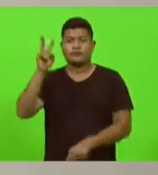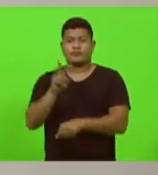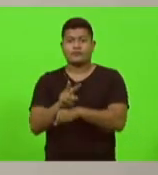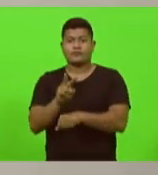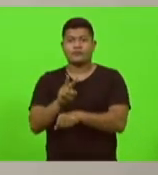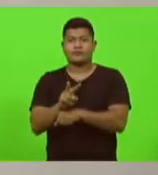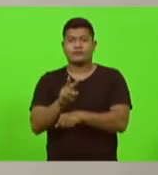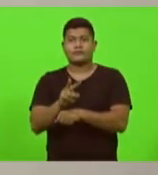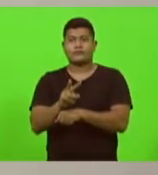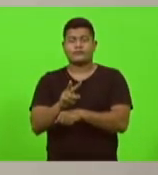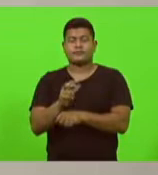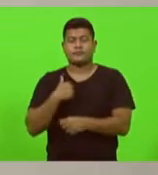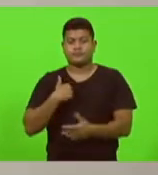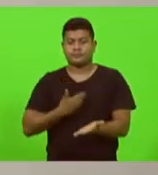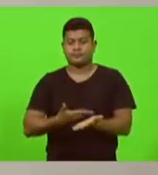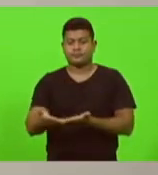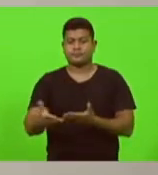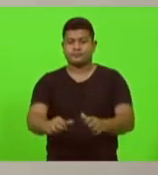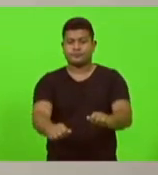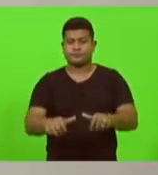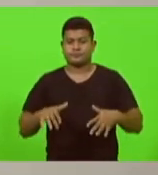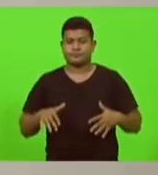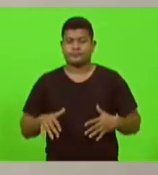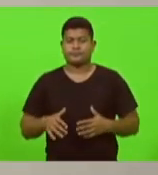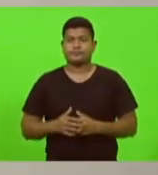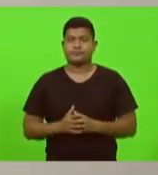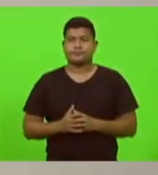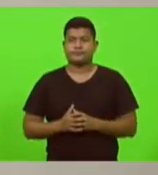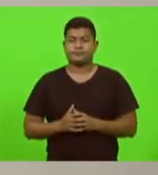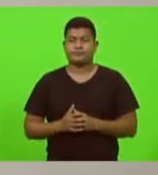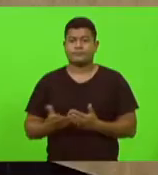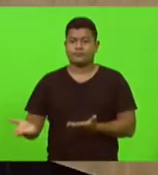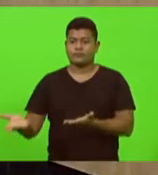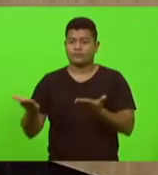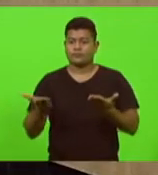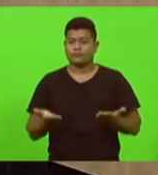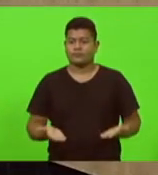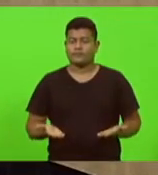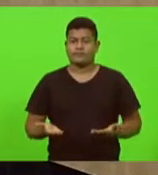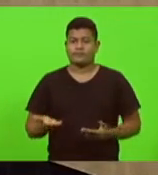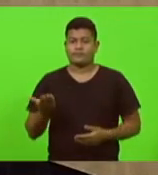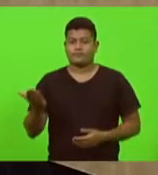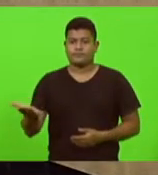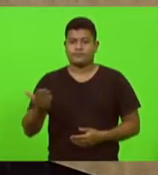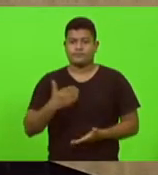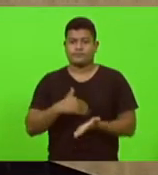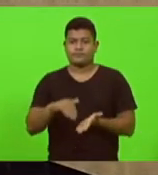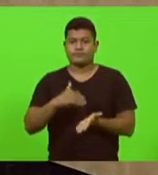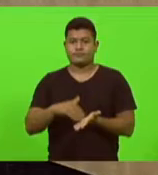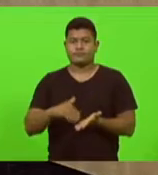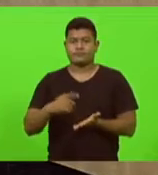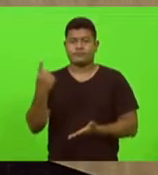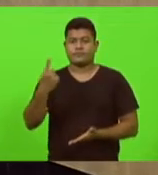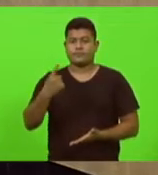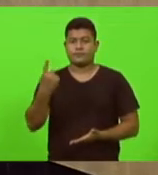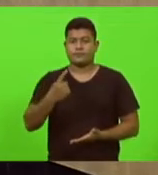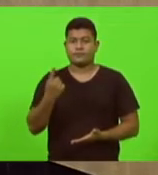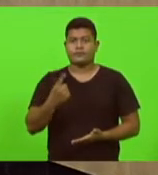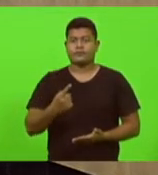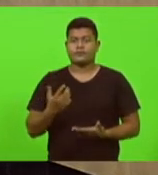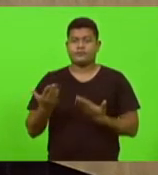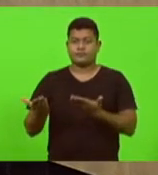Deus, declaro aberta a presente sessão. Convido o senhor secretário, o primeiro secretário Ricardo